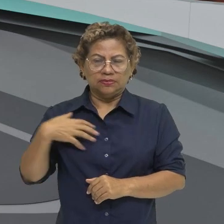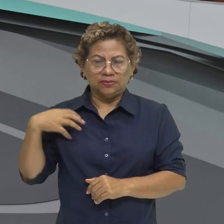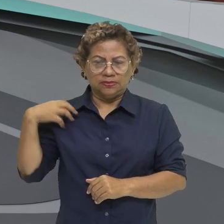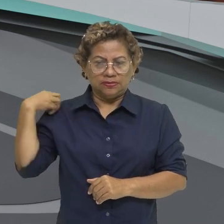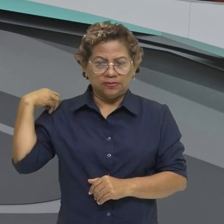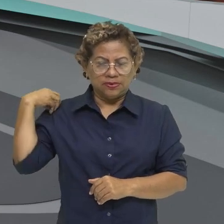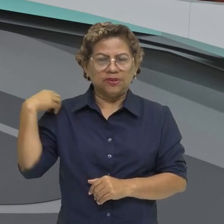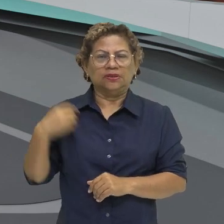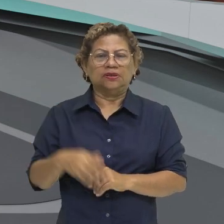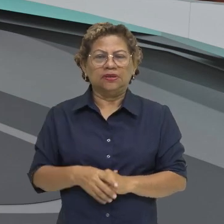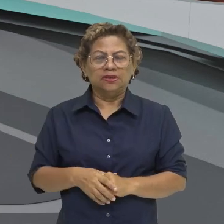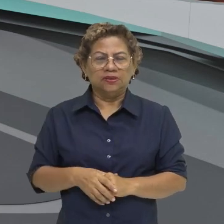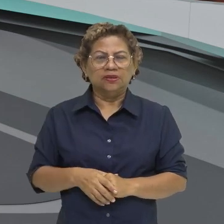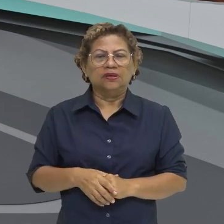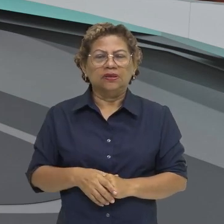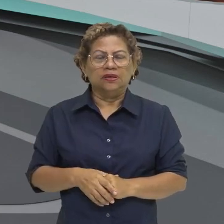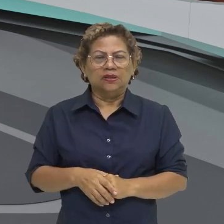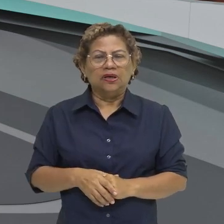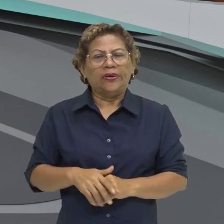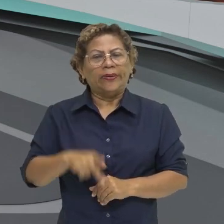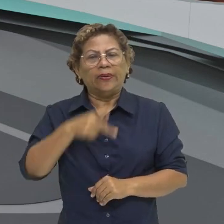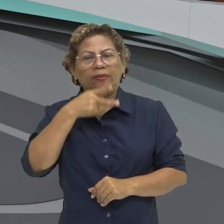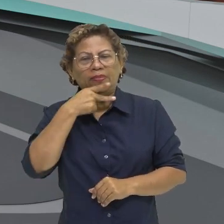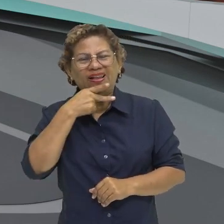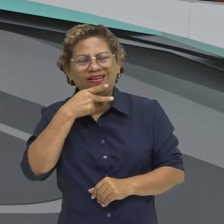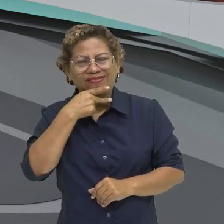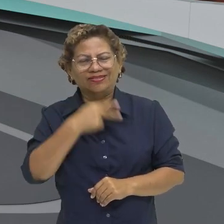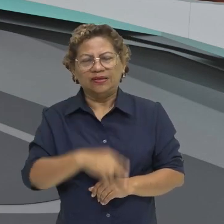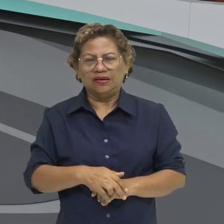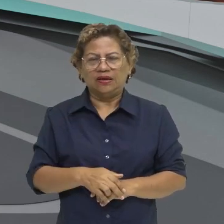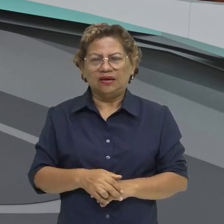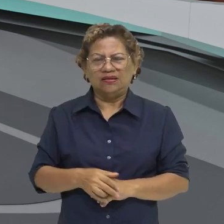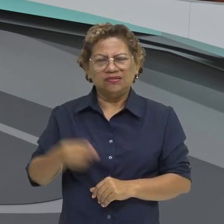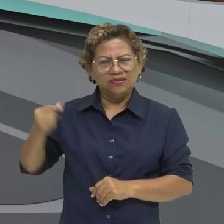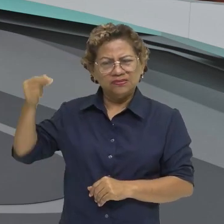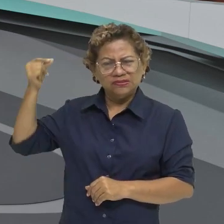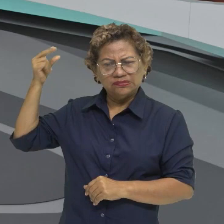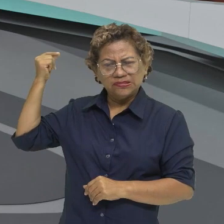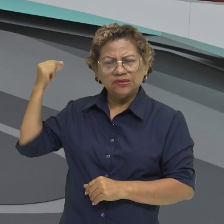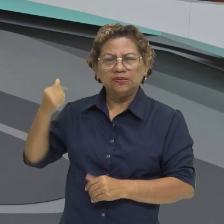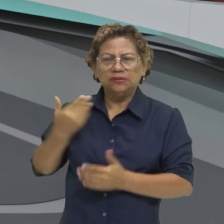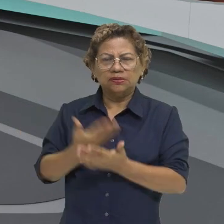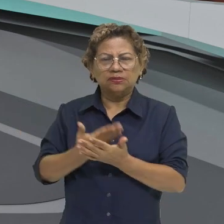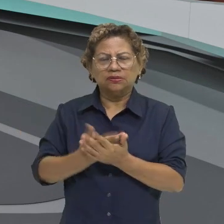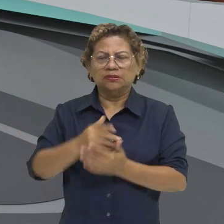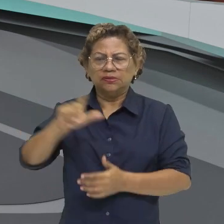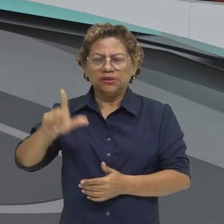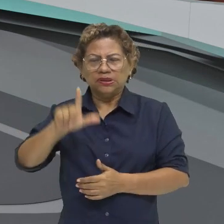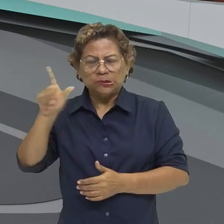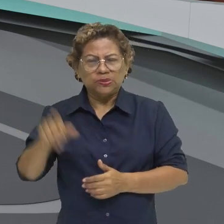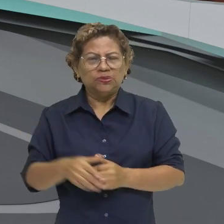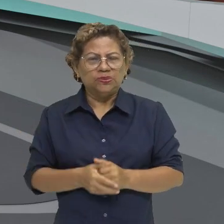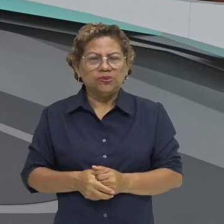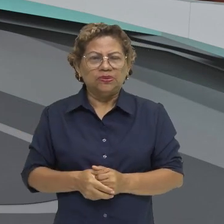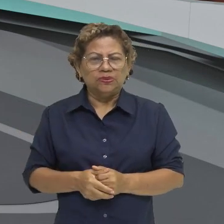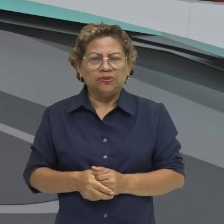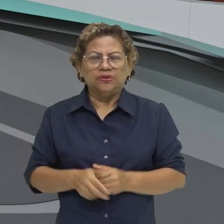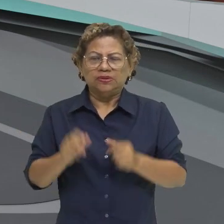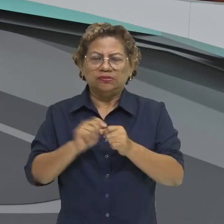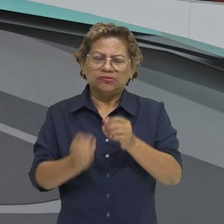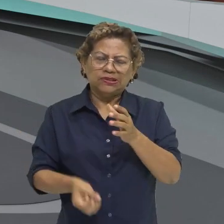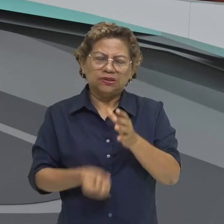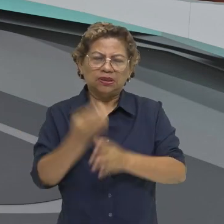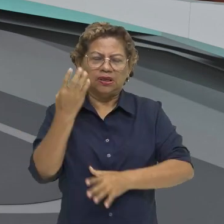quando os antigos filósofos, eles estudavam a literatura e analisavam, né, os